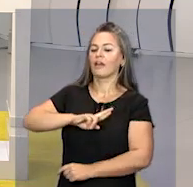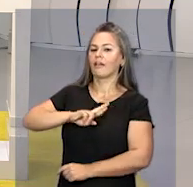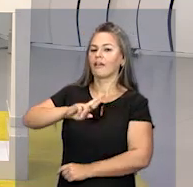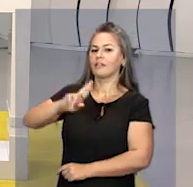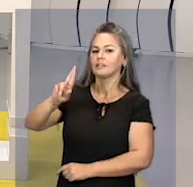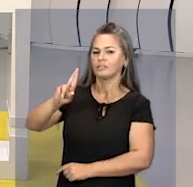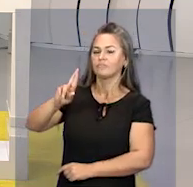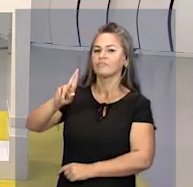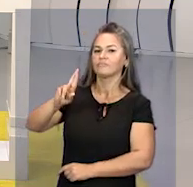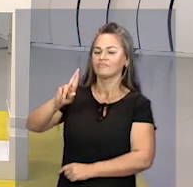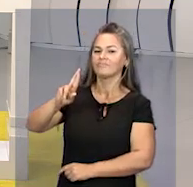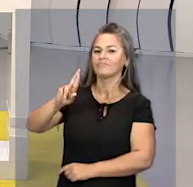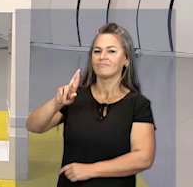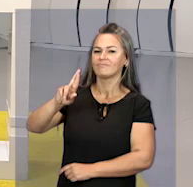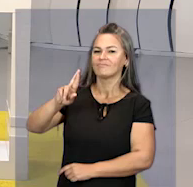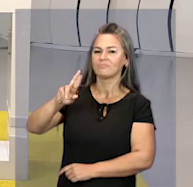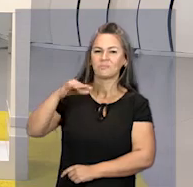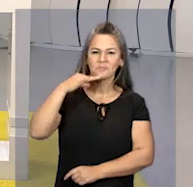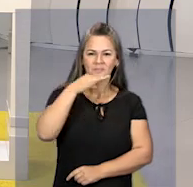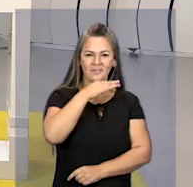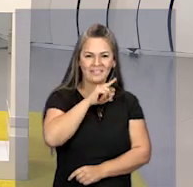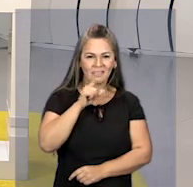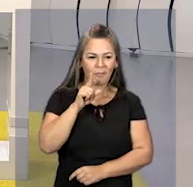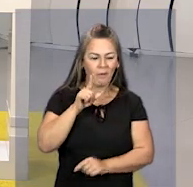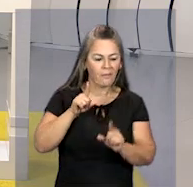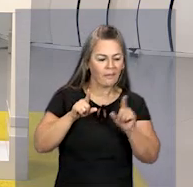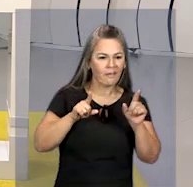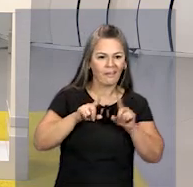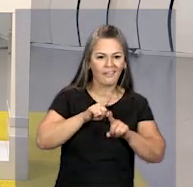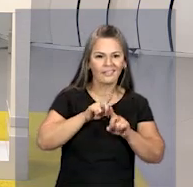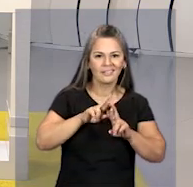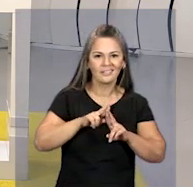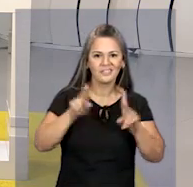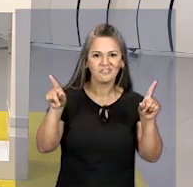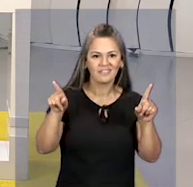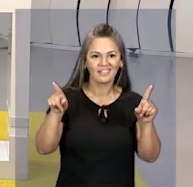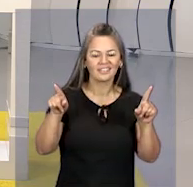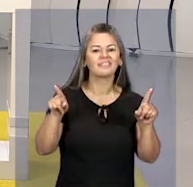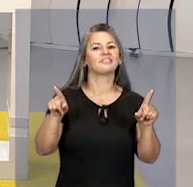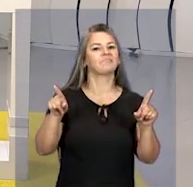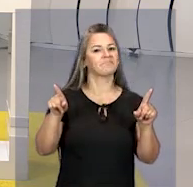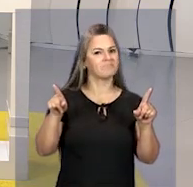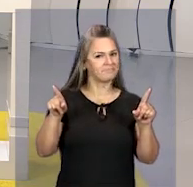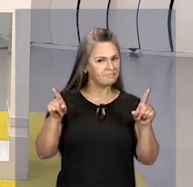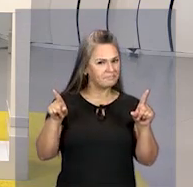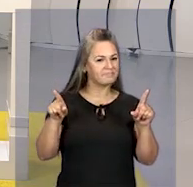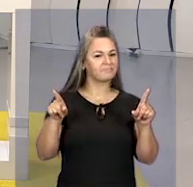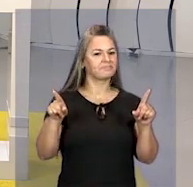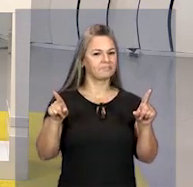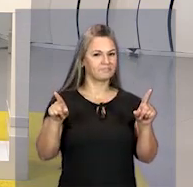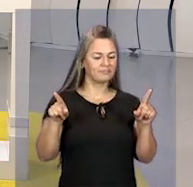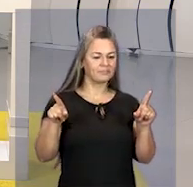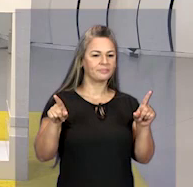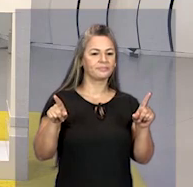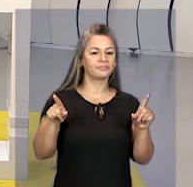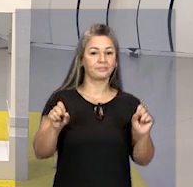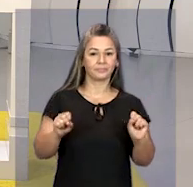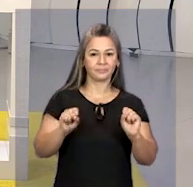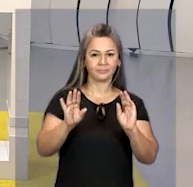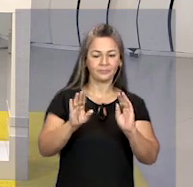para espíritos. Então são vertentes diferentes dentro do mesmo continente, com povos diferentes. Vamos